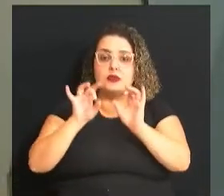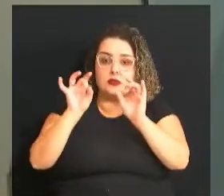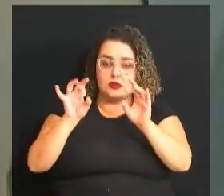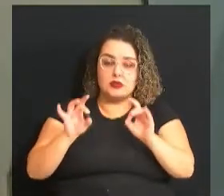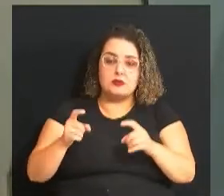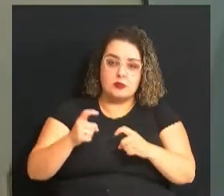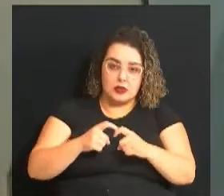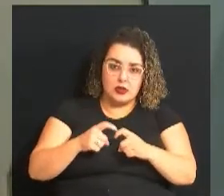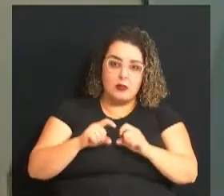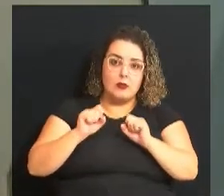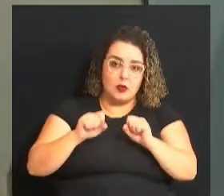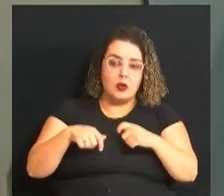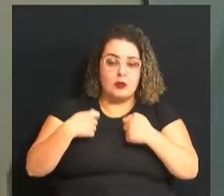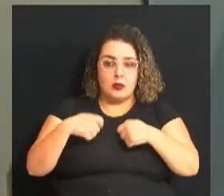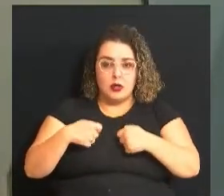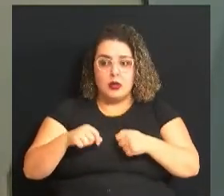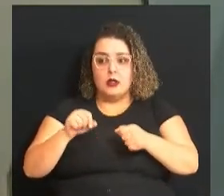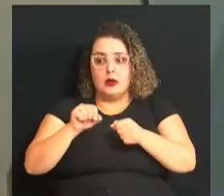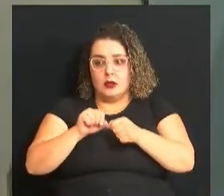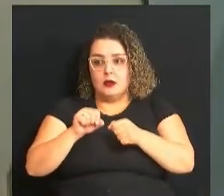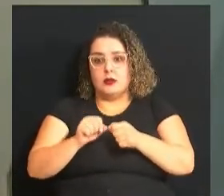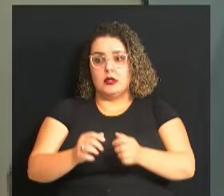pode precisar fazer.